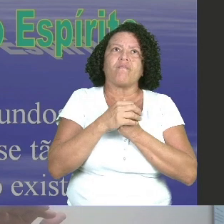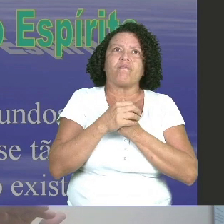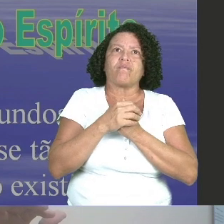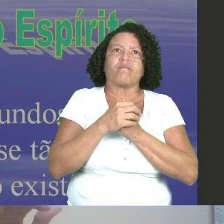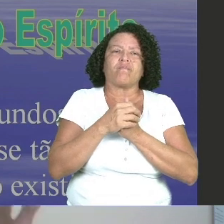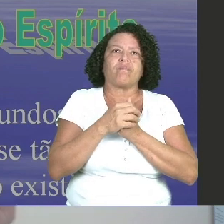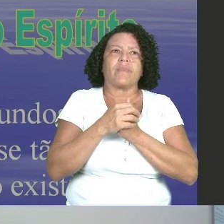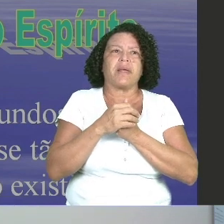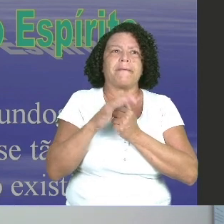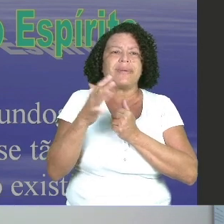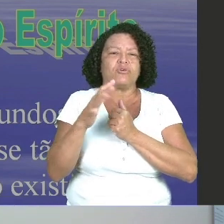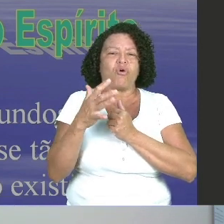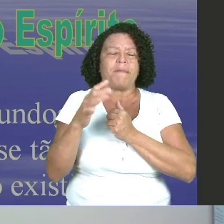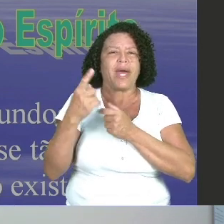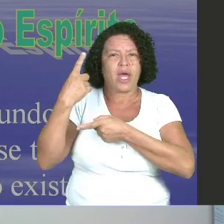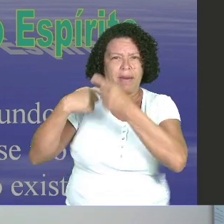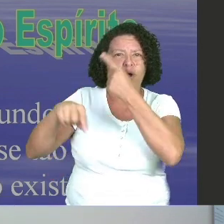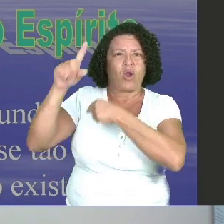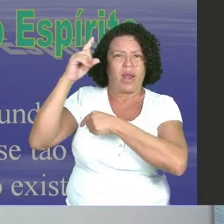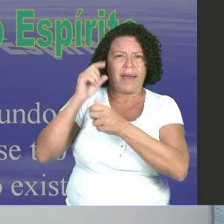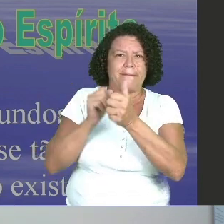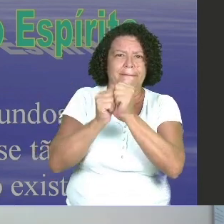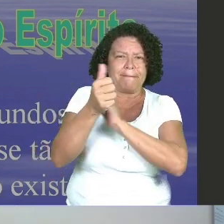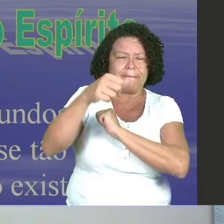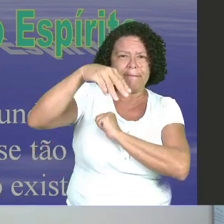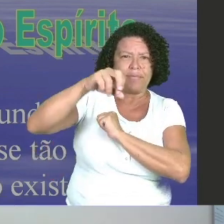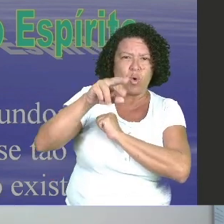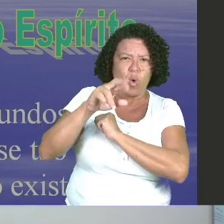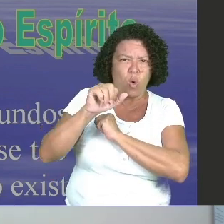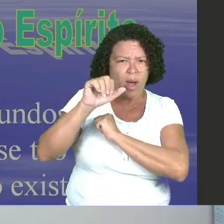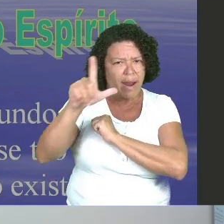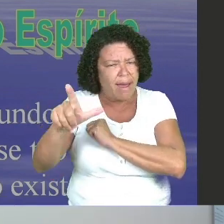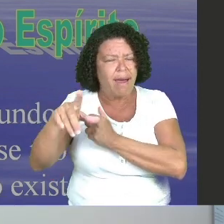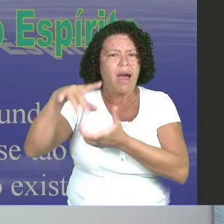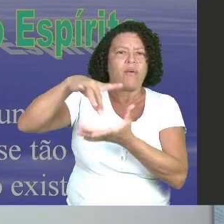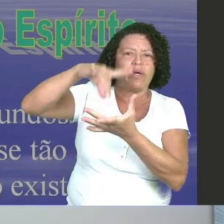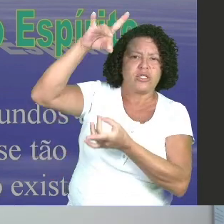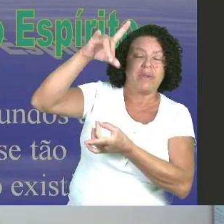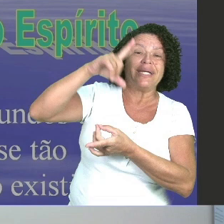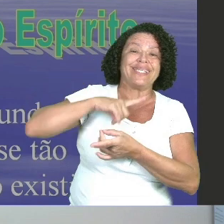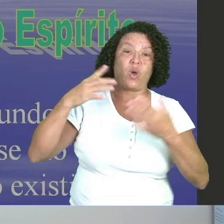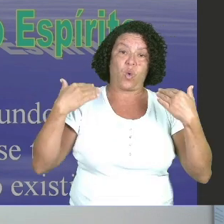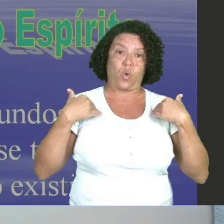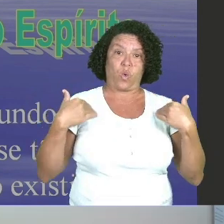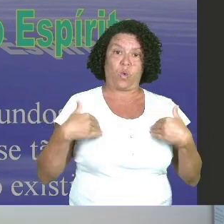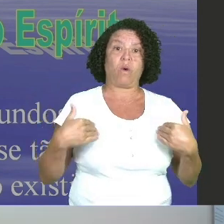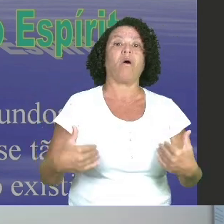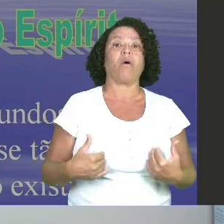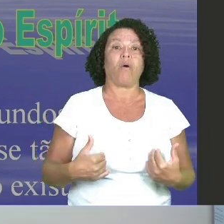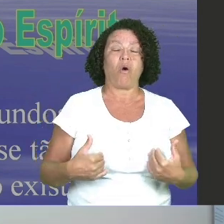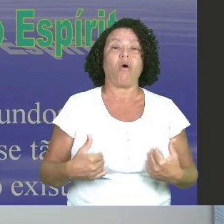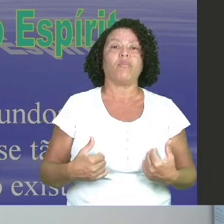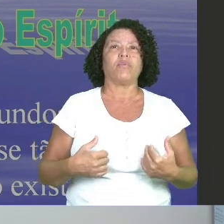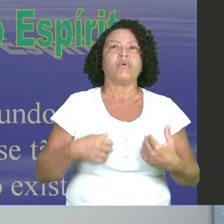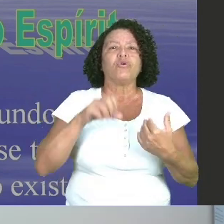estivermos mais evoluídos moralmente e espiritualmente, nós teremos um corpo tão